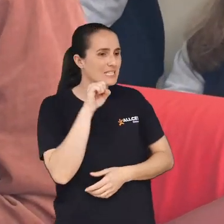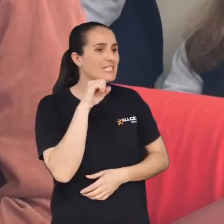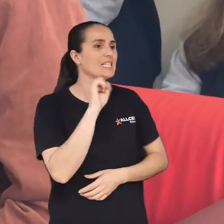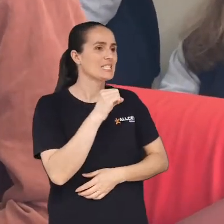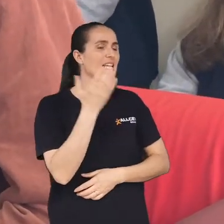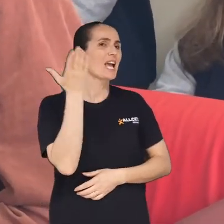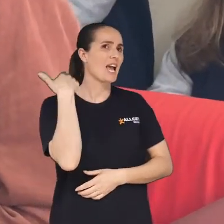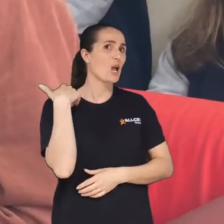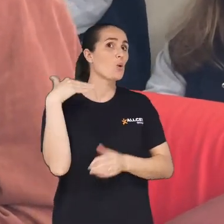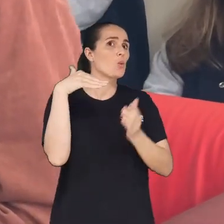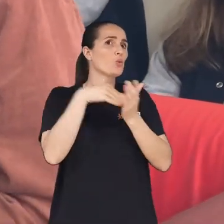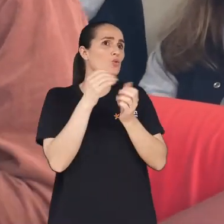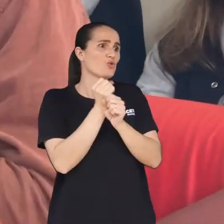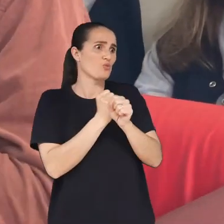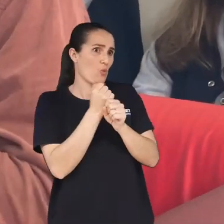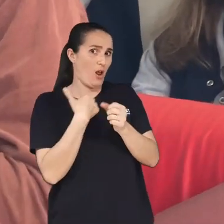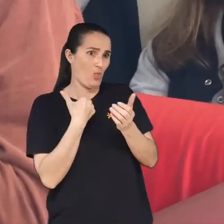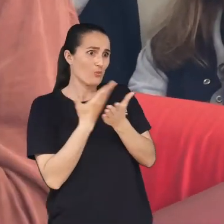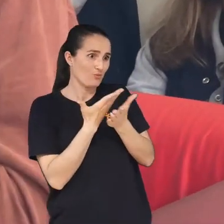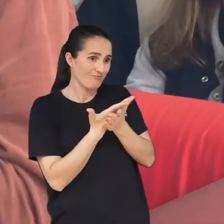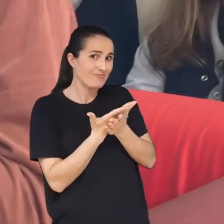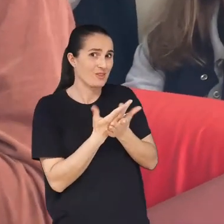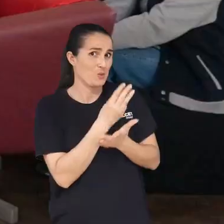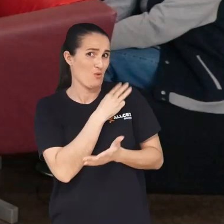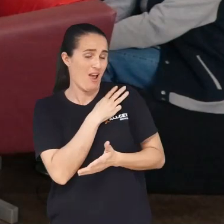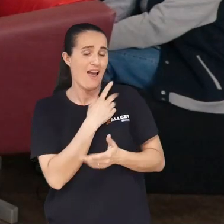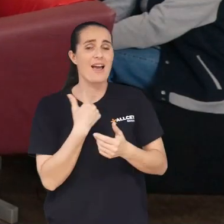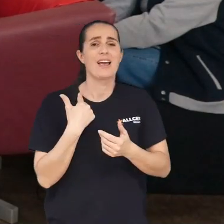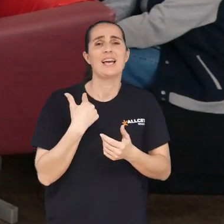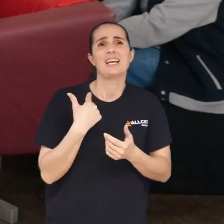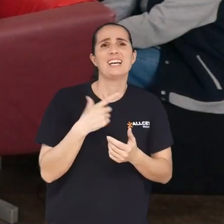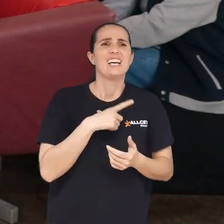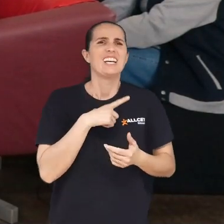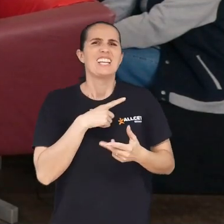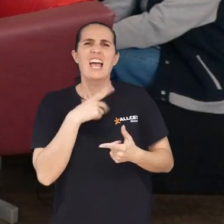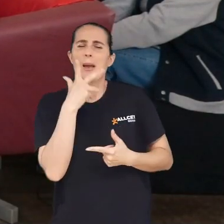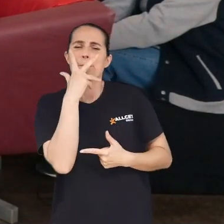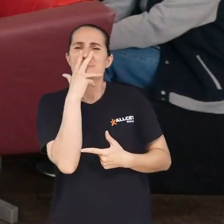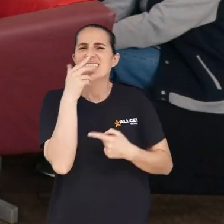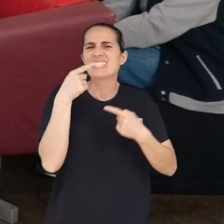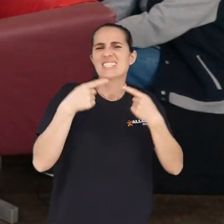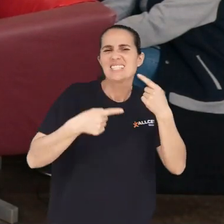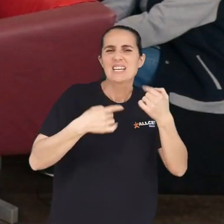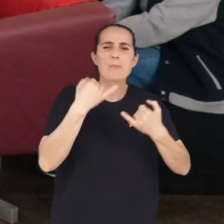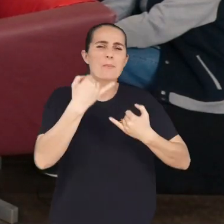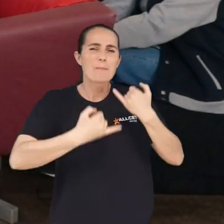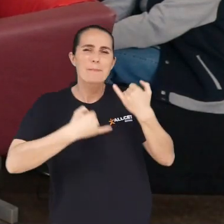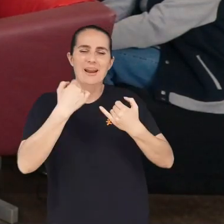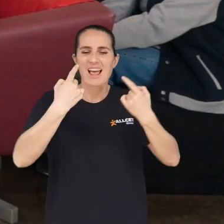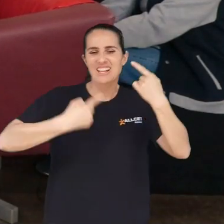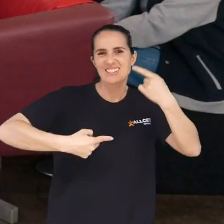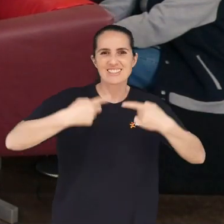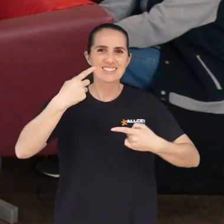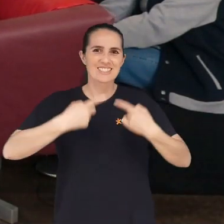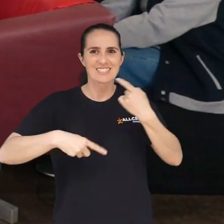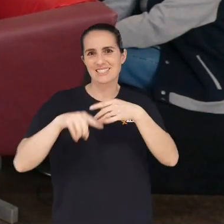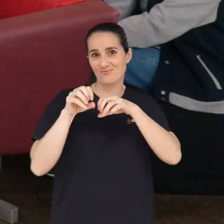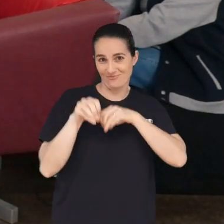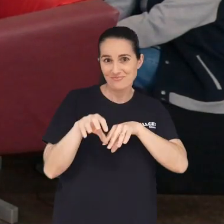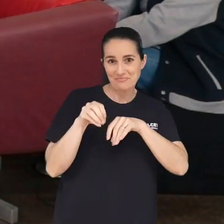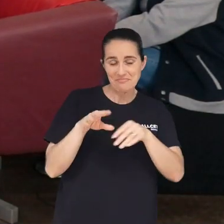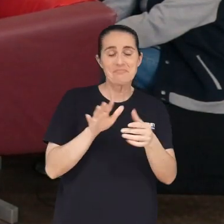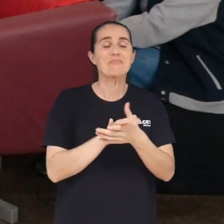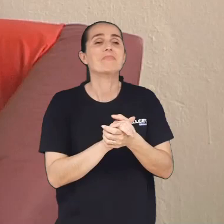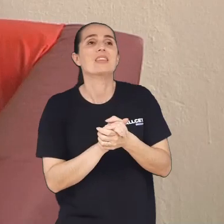naquele ano, foi o último ano que eu estava estudando, acabou tendo uma série de gincana educacional, vamos